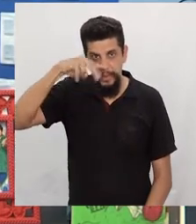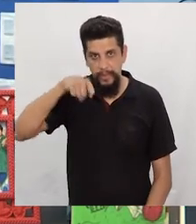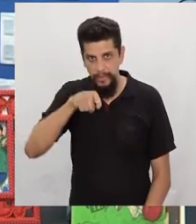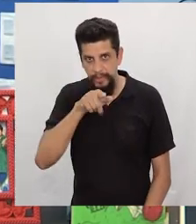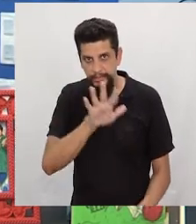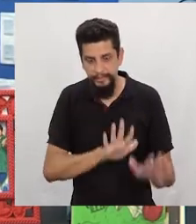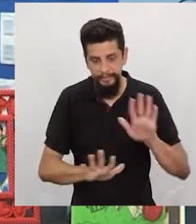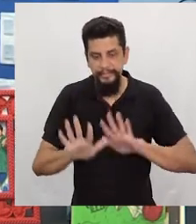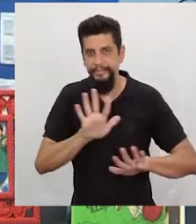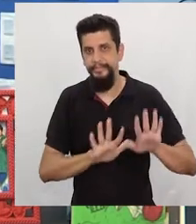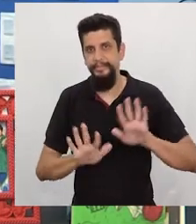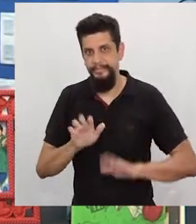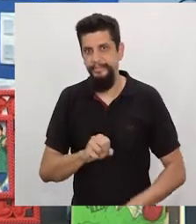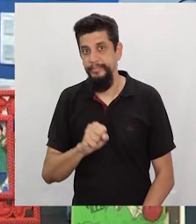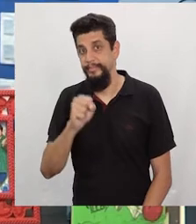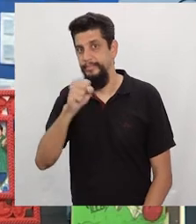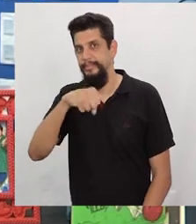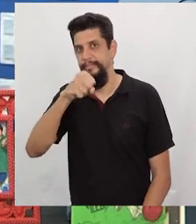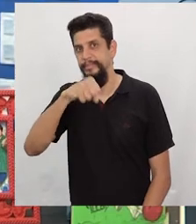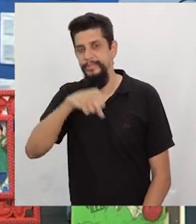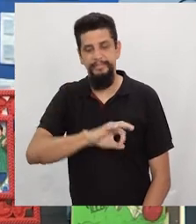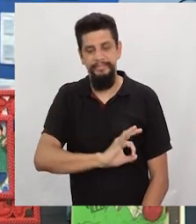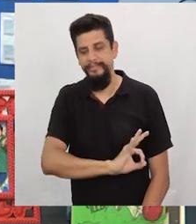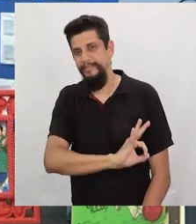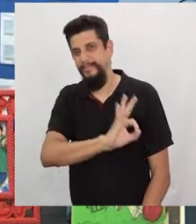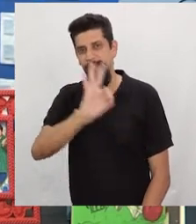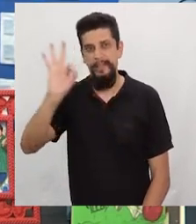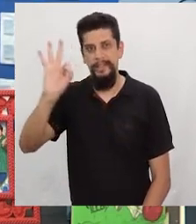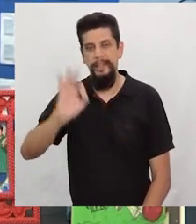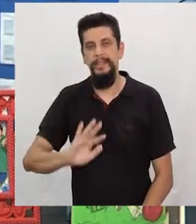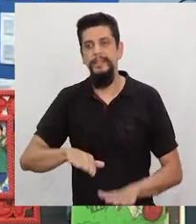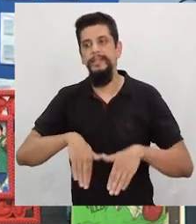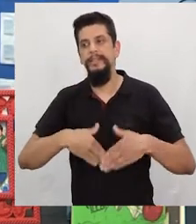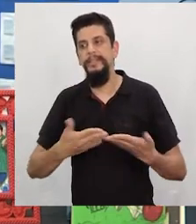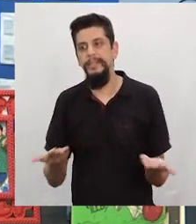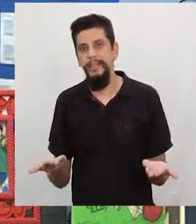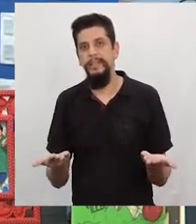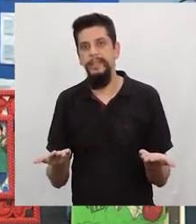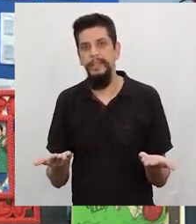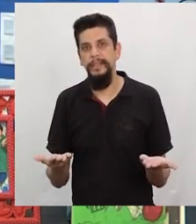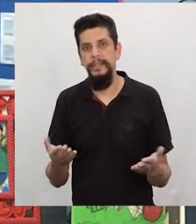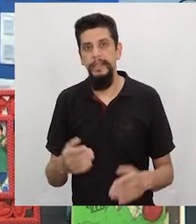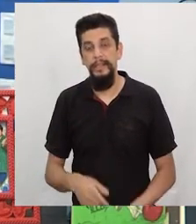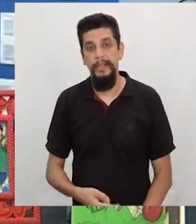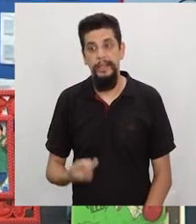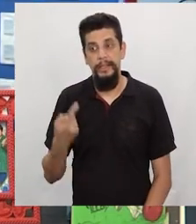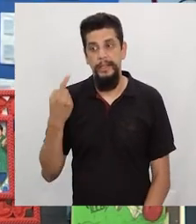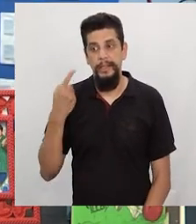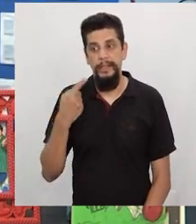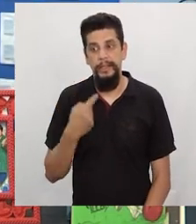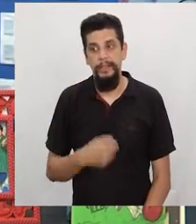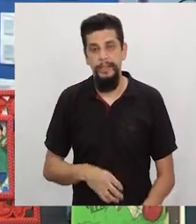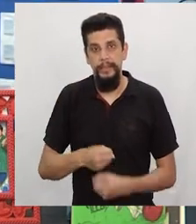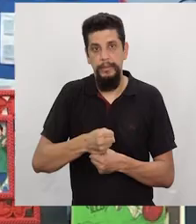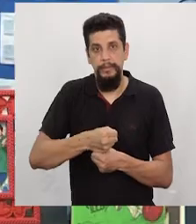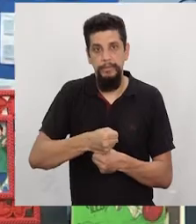Estão preparados? Sim! Ótimo! Então, abra a sua